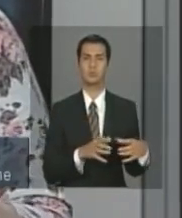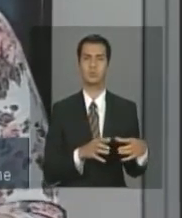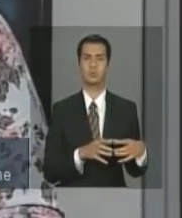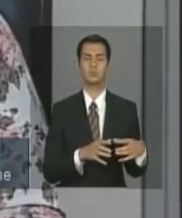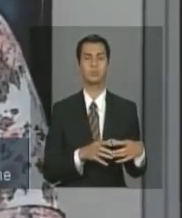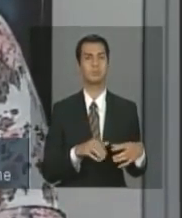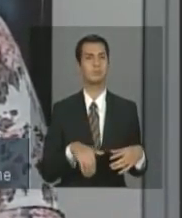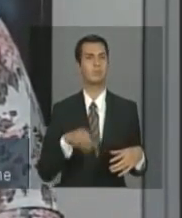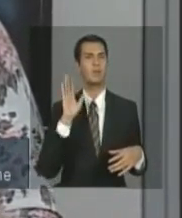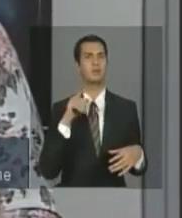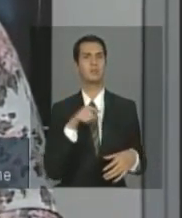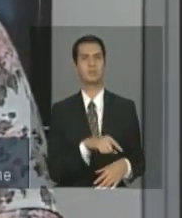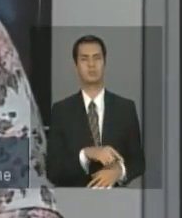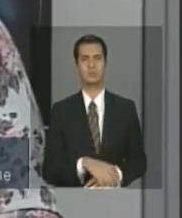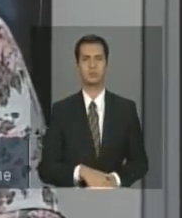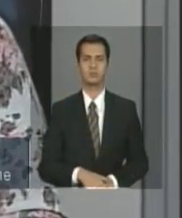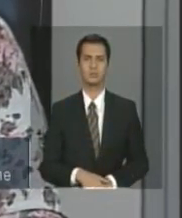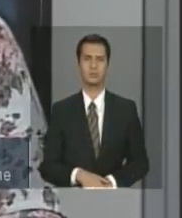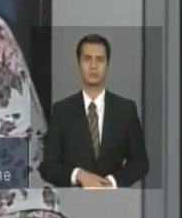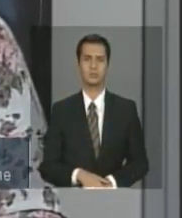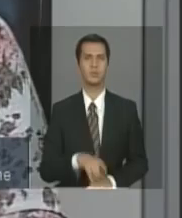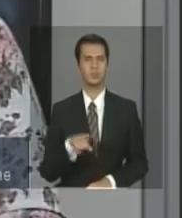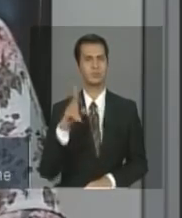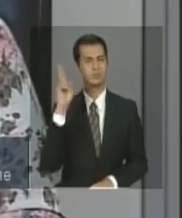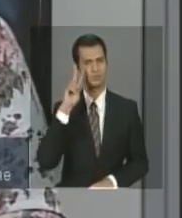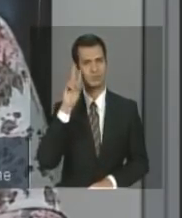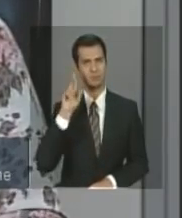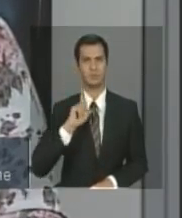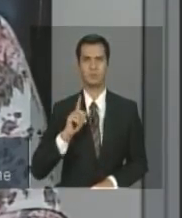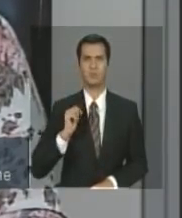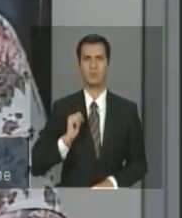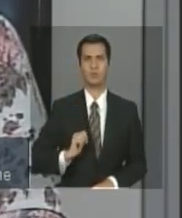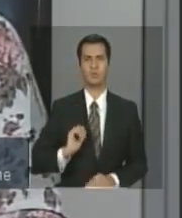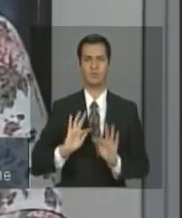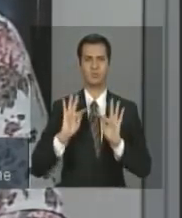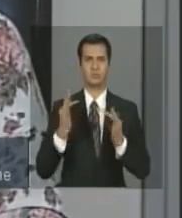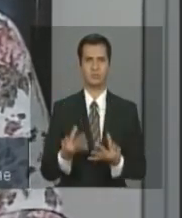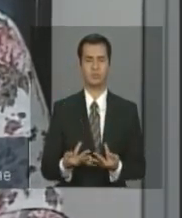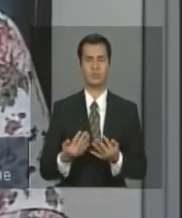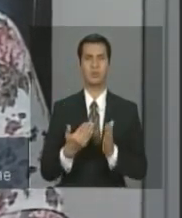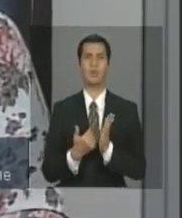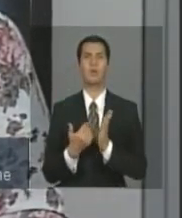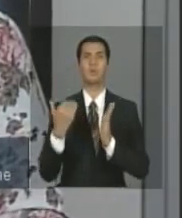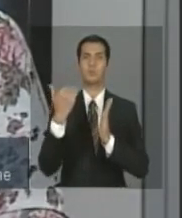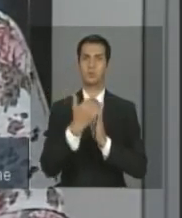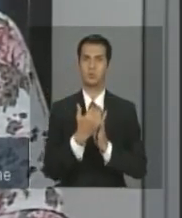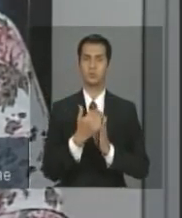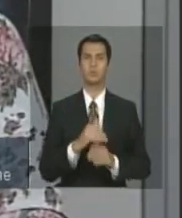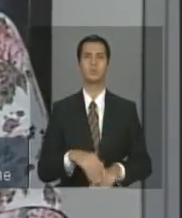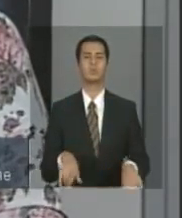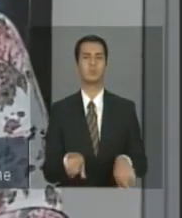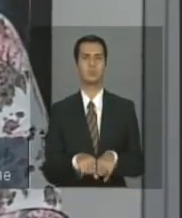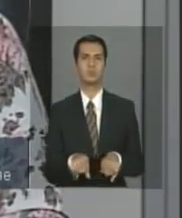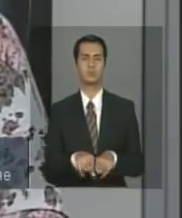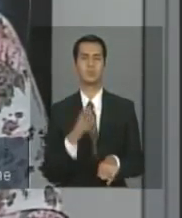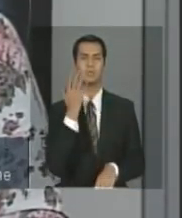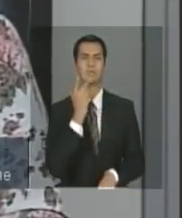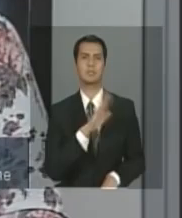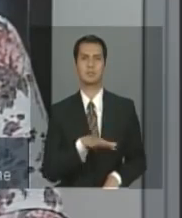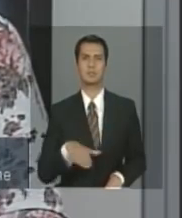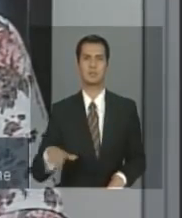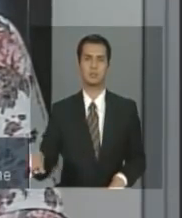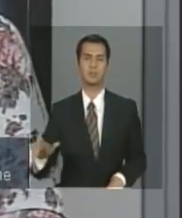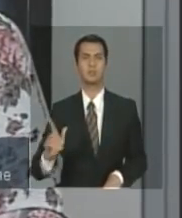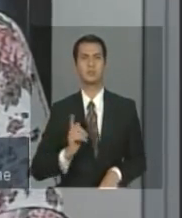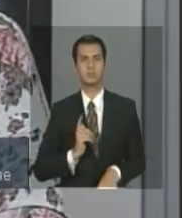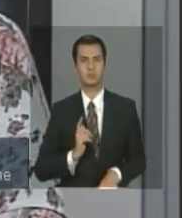lembram que nós aumentamos o valor do Bolsa Família para crianças, nós aumentamos o número de crianças atendidas pelo